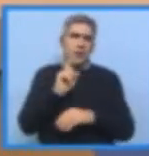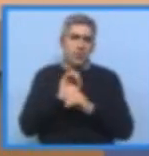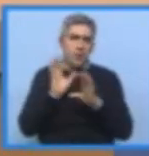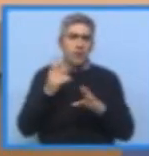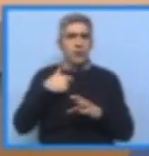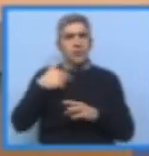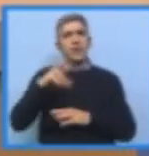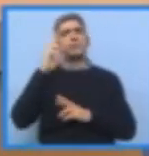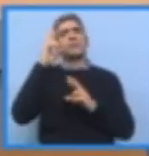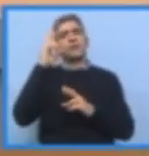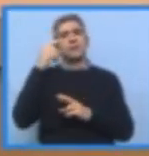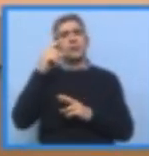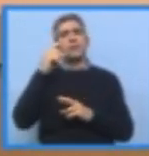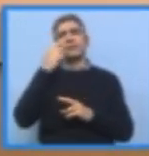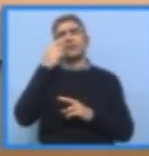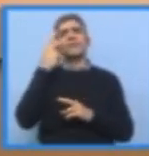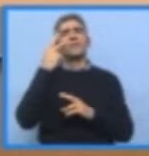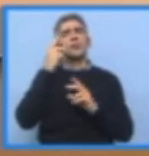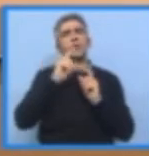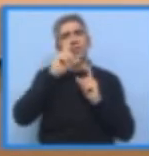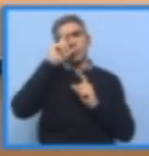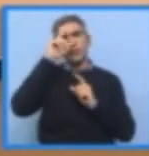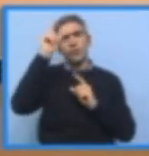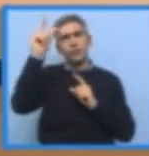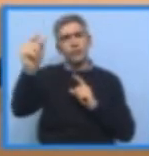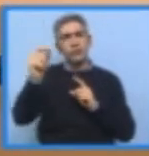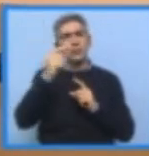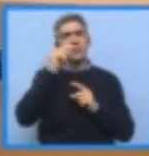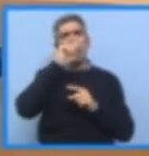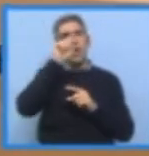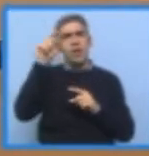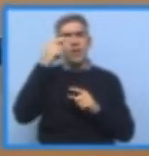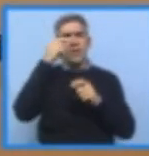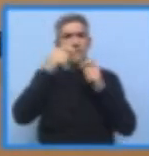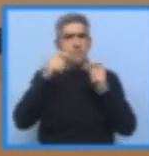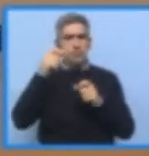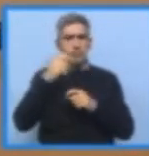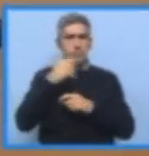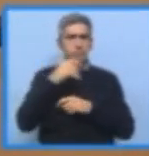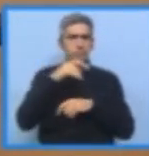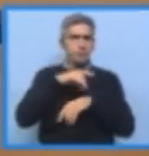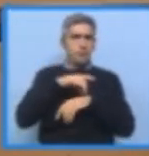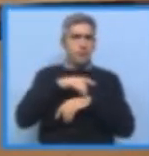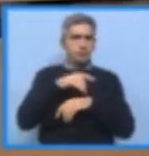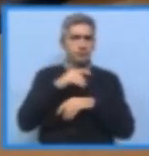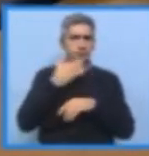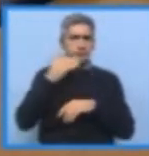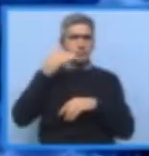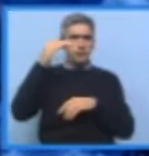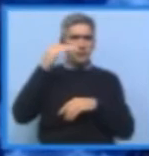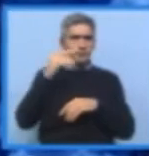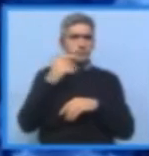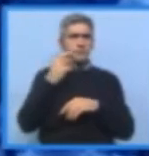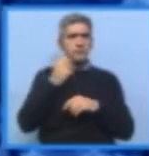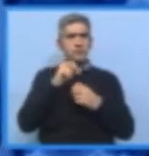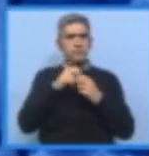sempre esperança e repare que a longevidade faz com que hoje em dia doentes com uma idade muito avançada e com muitas patologias consigam